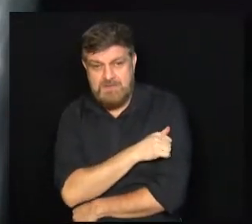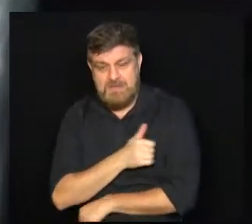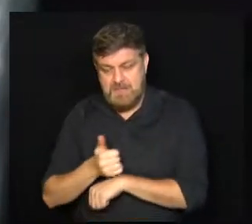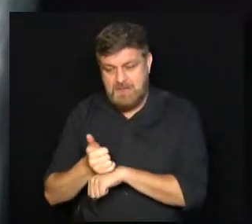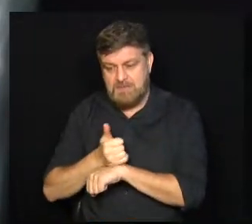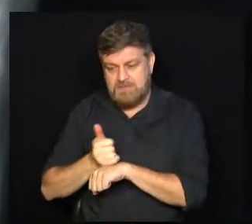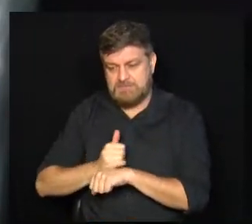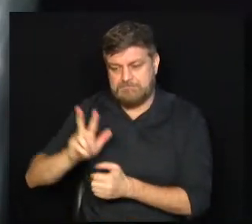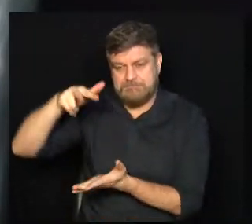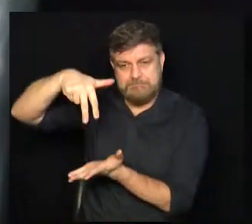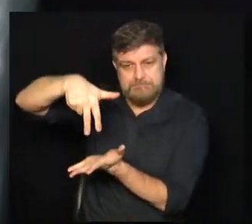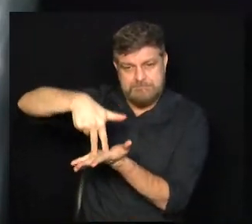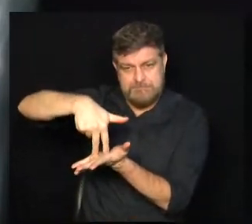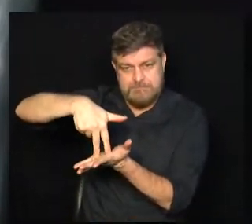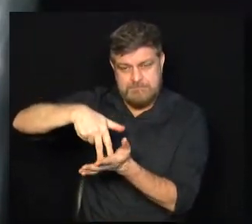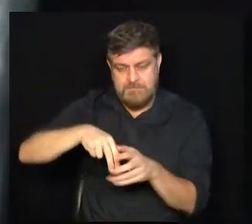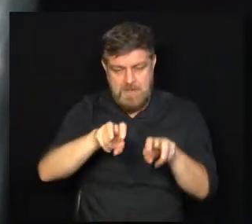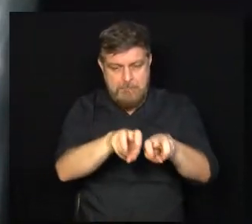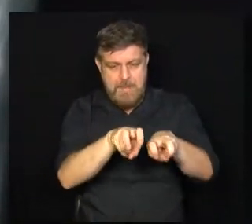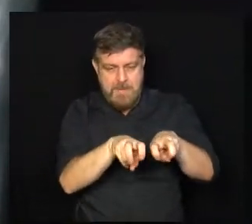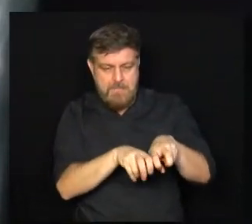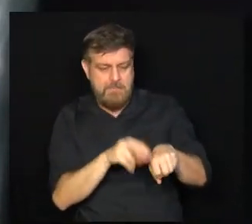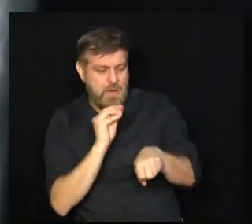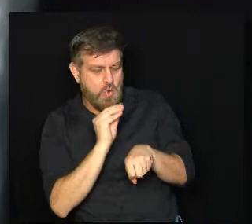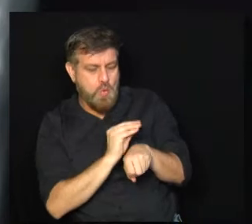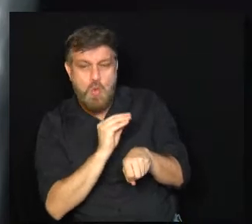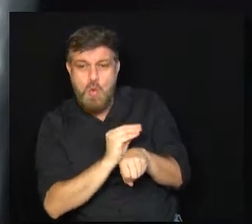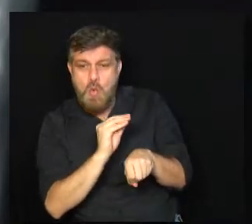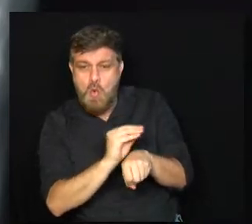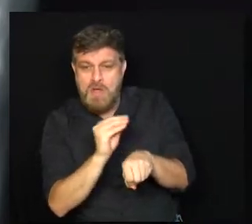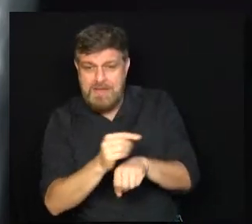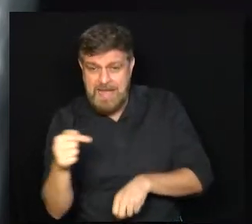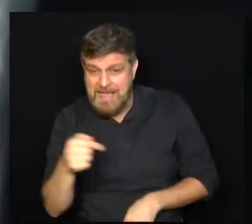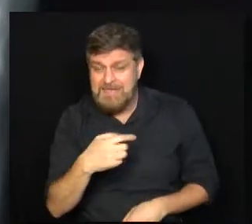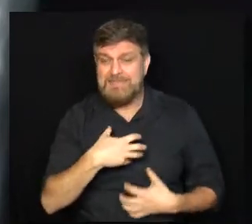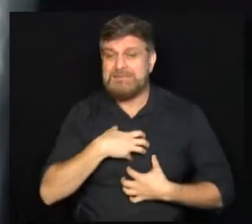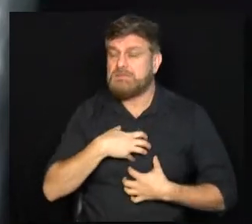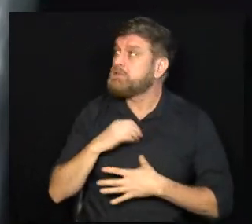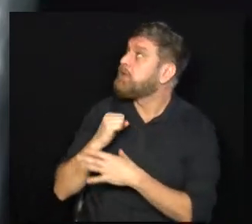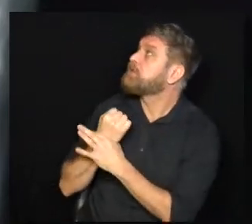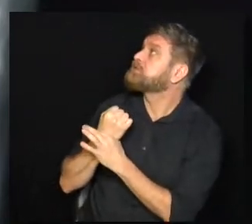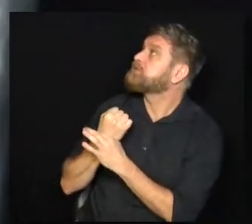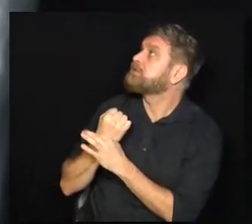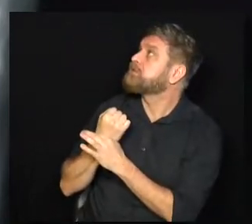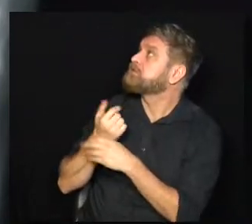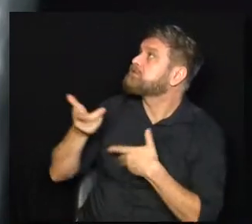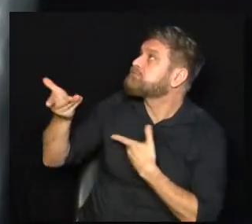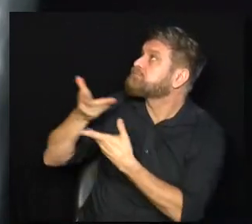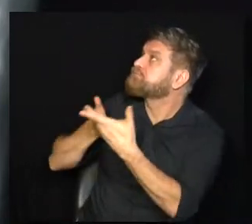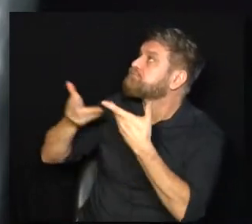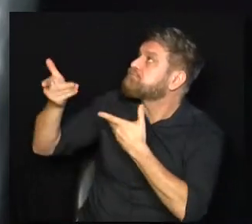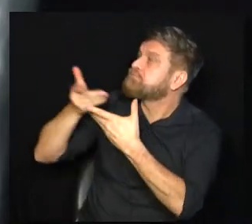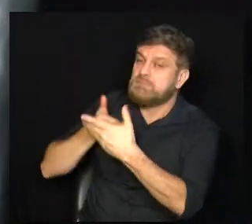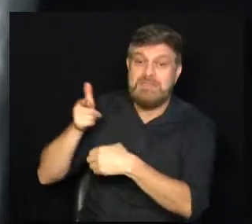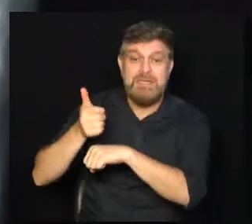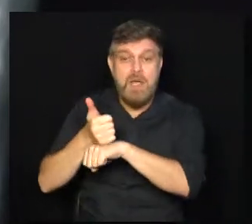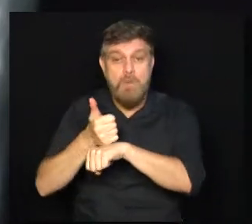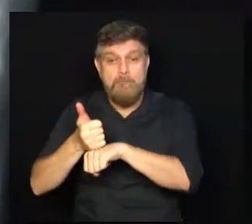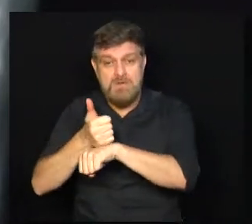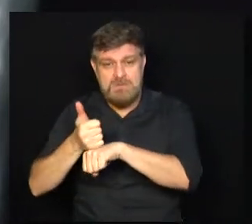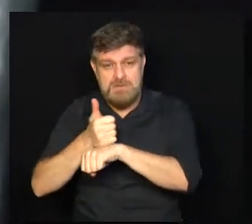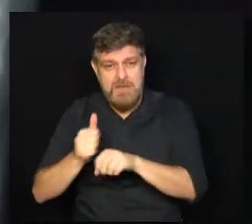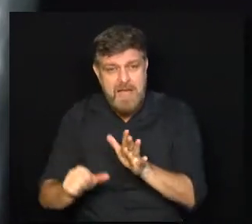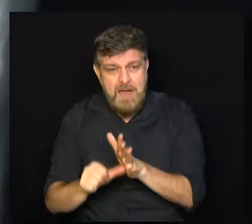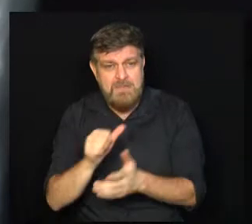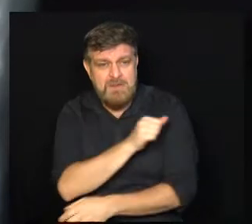para cuidar dos passageiros e transmitir a eles toda a segurança necessária. Isso, o nome dessa primeira